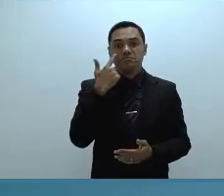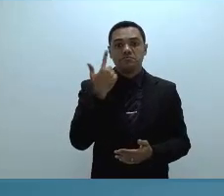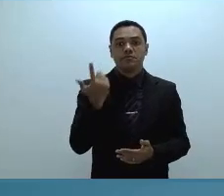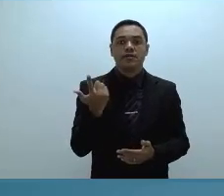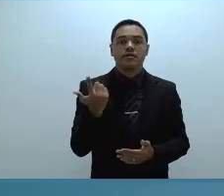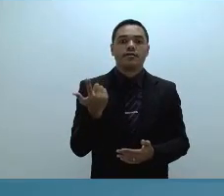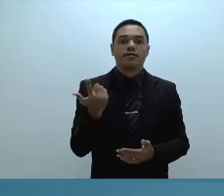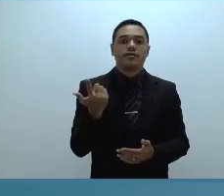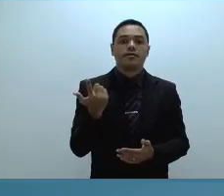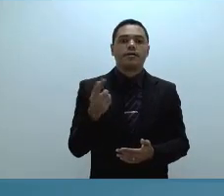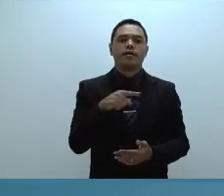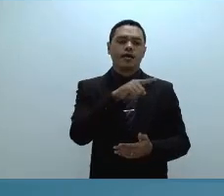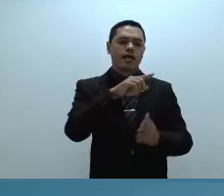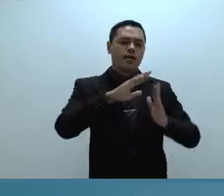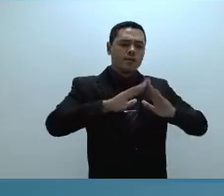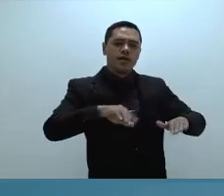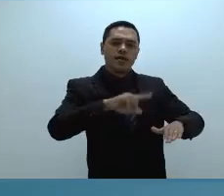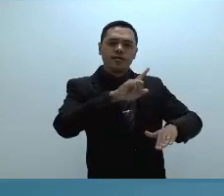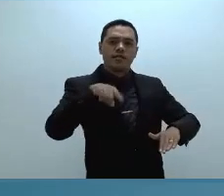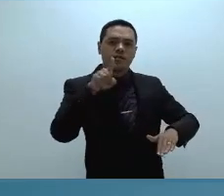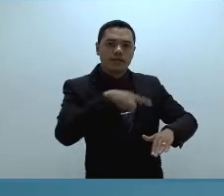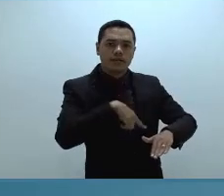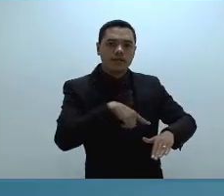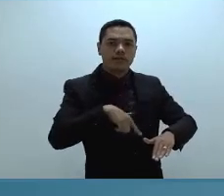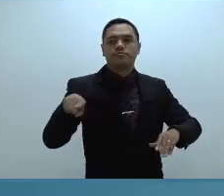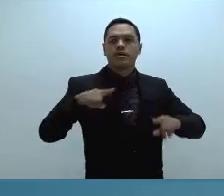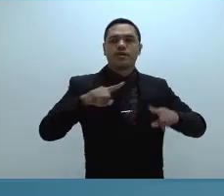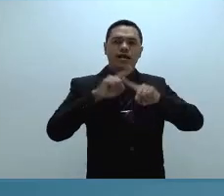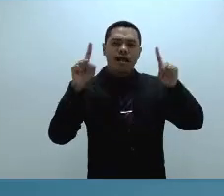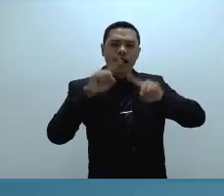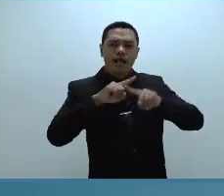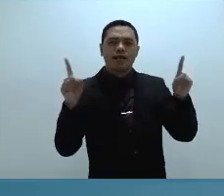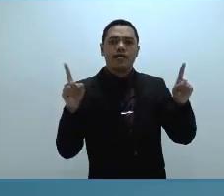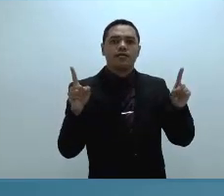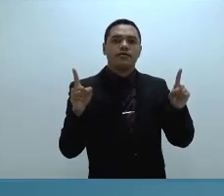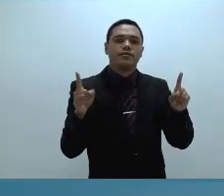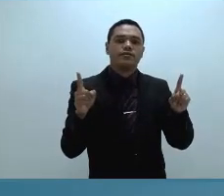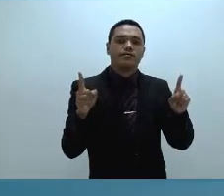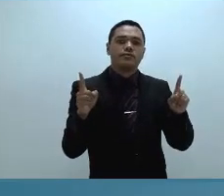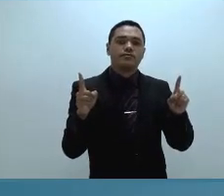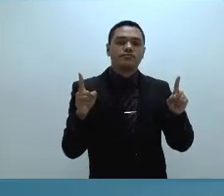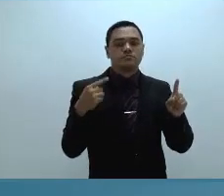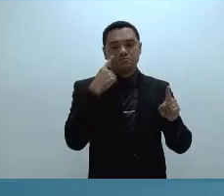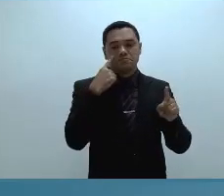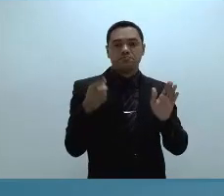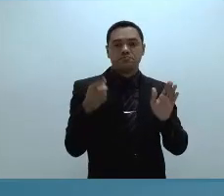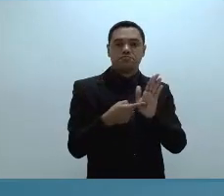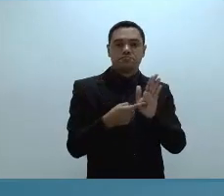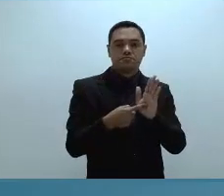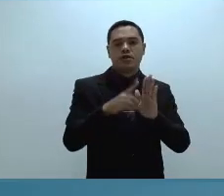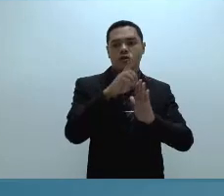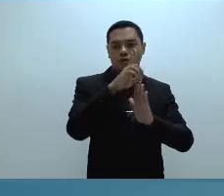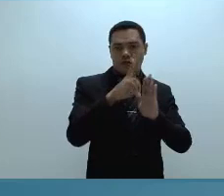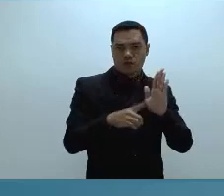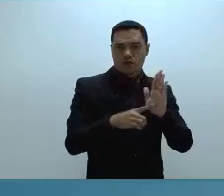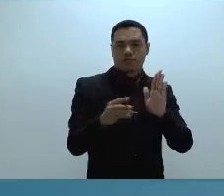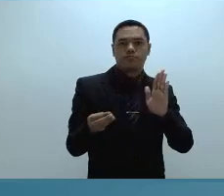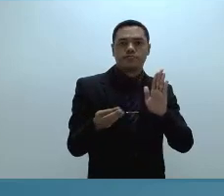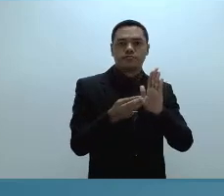mas sim, negou o seguimento à reclamação, conforme se constata no documento de